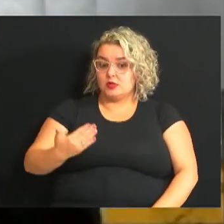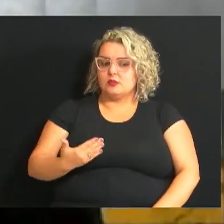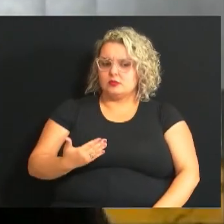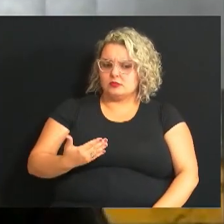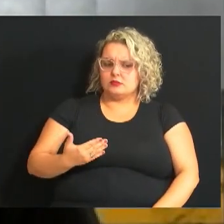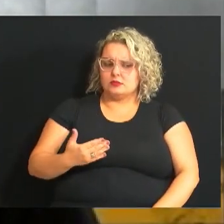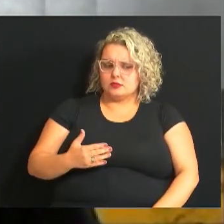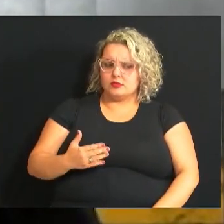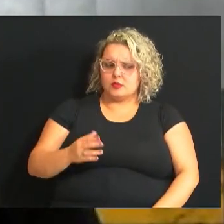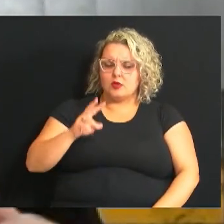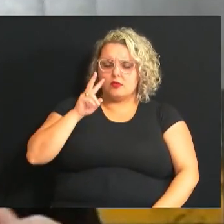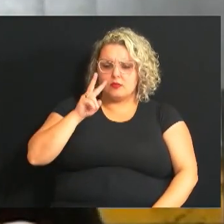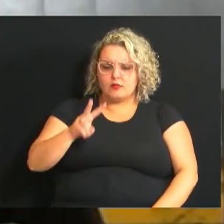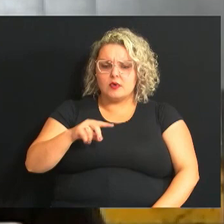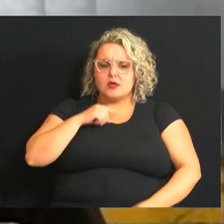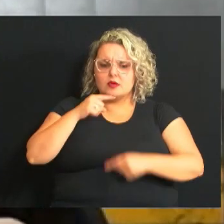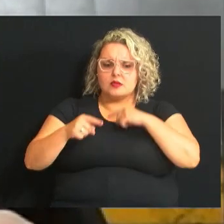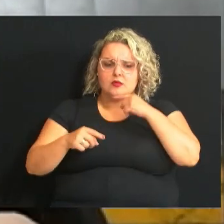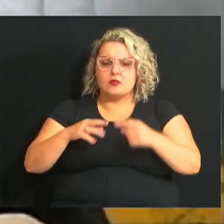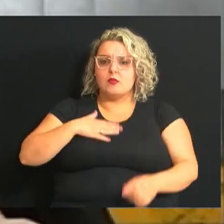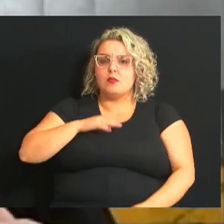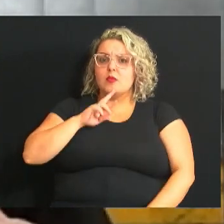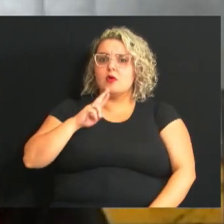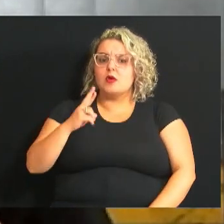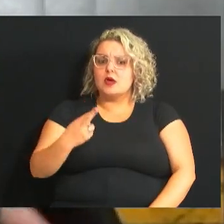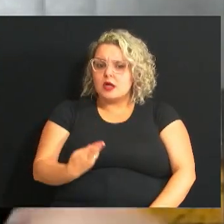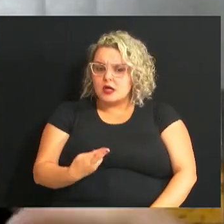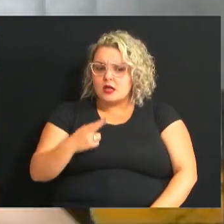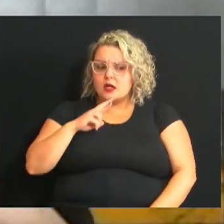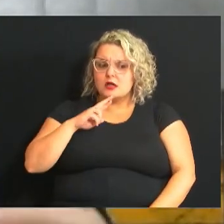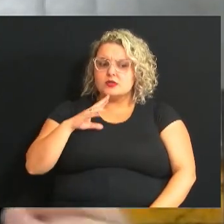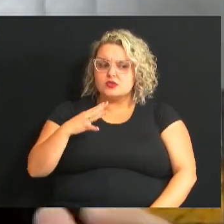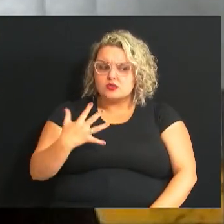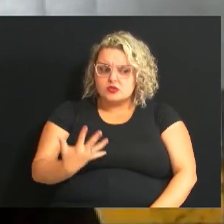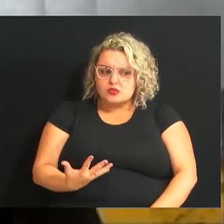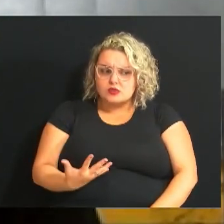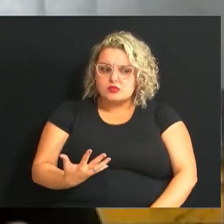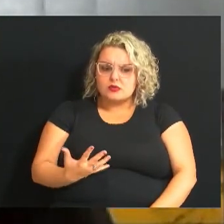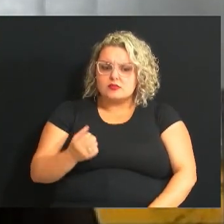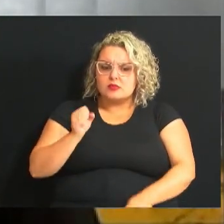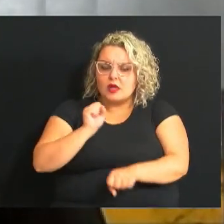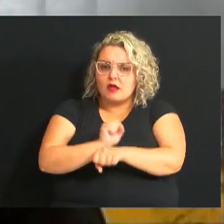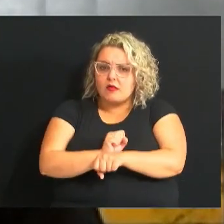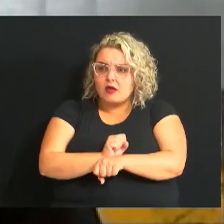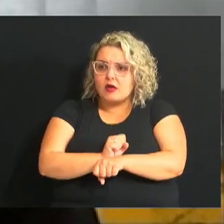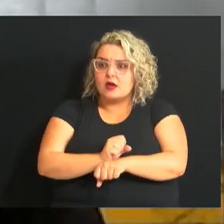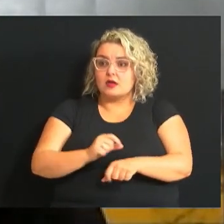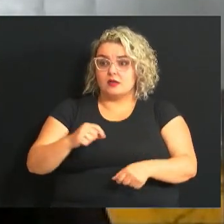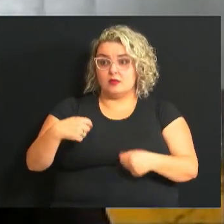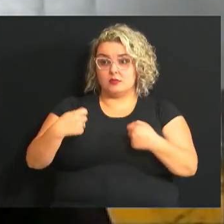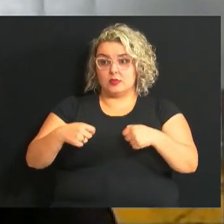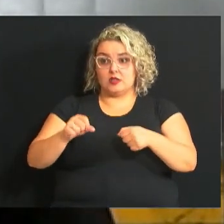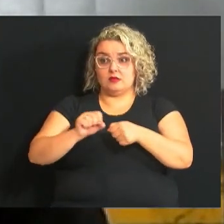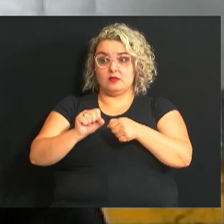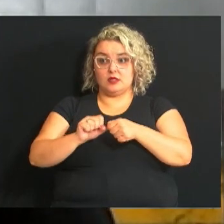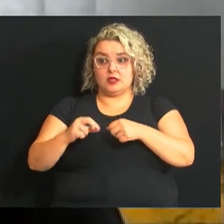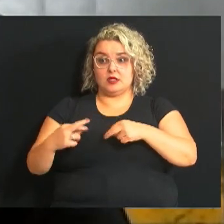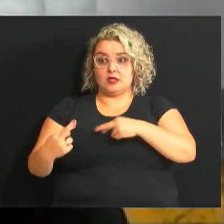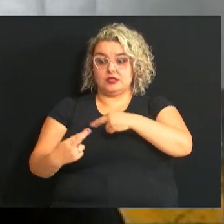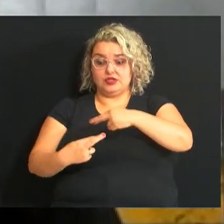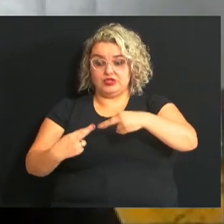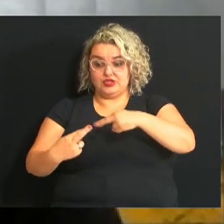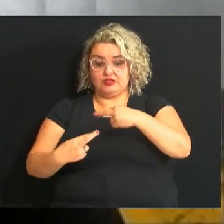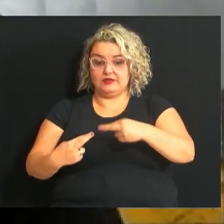meu resultado travou. E quando eu tive que fazer uma reciclagem ali e me fazer de cego, de